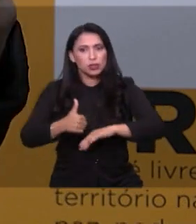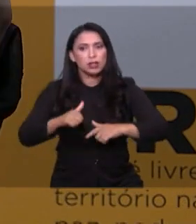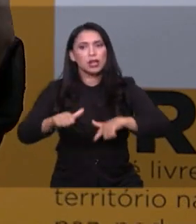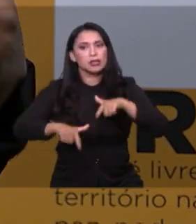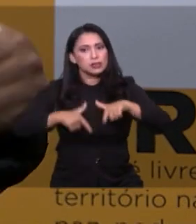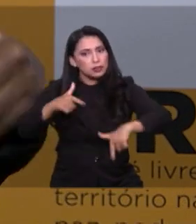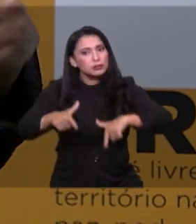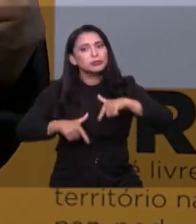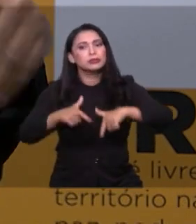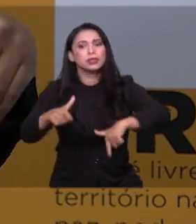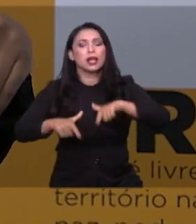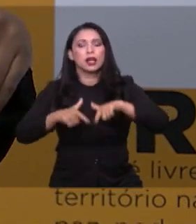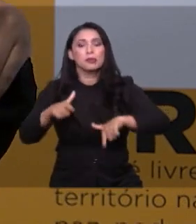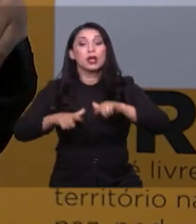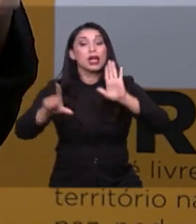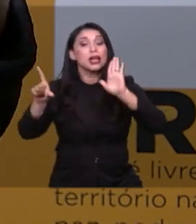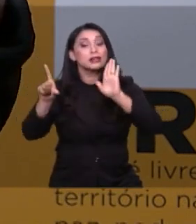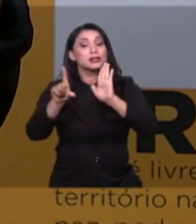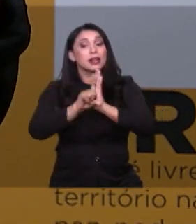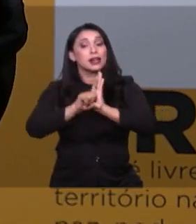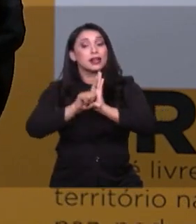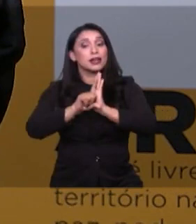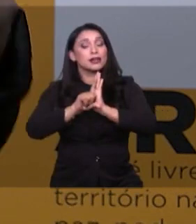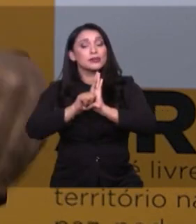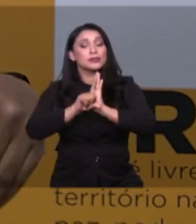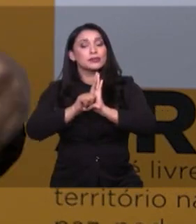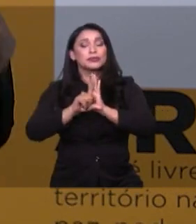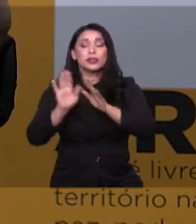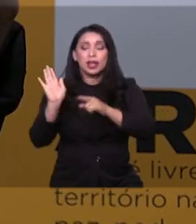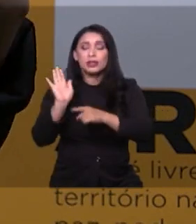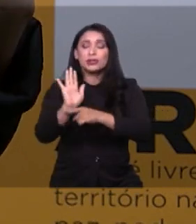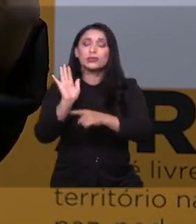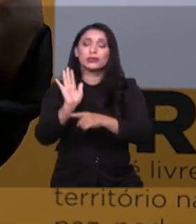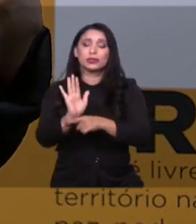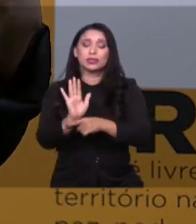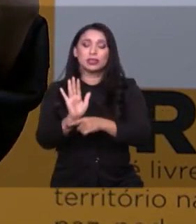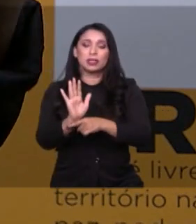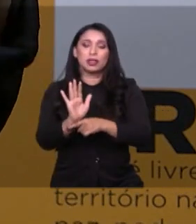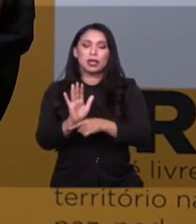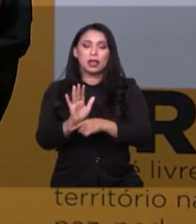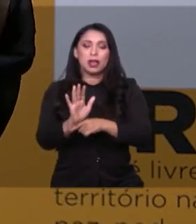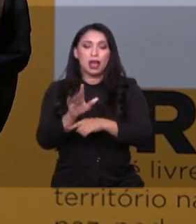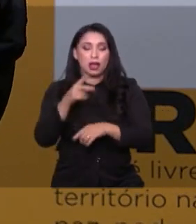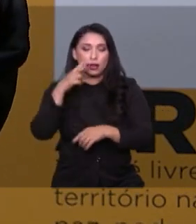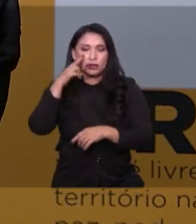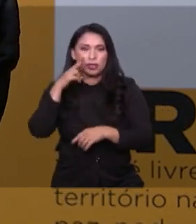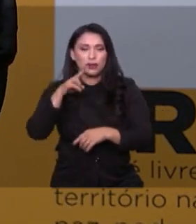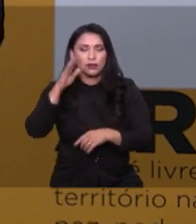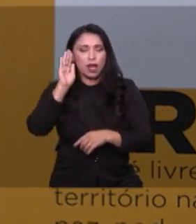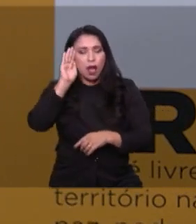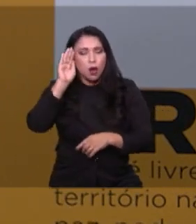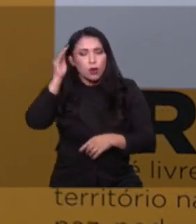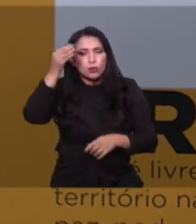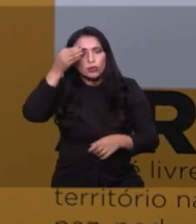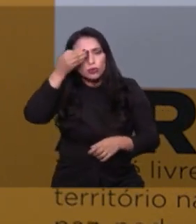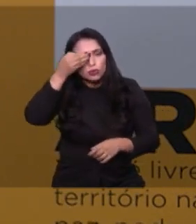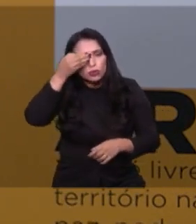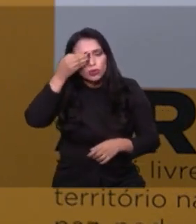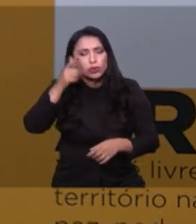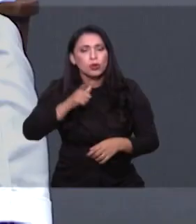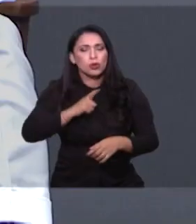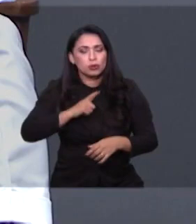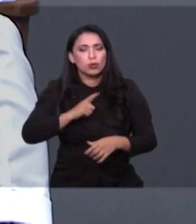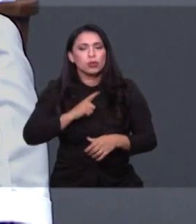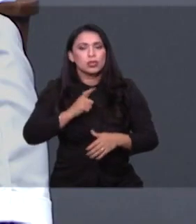grande, aí essa lei ajuda. Agora você vai ver a pessoa surda, cego, conseguir